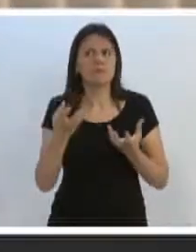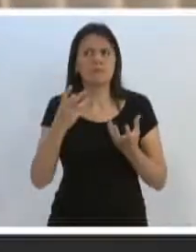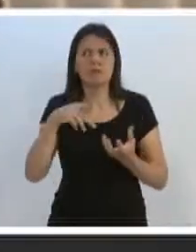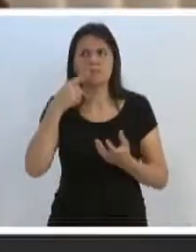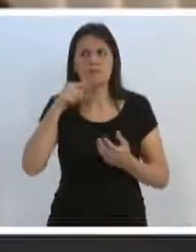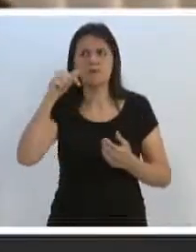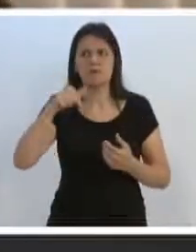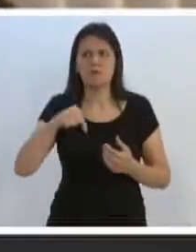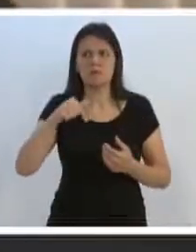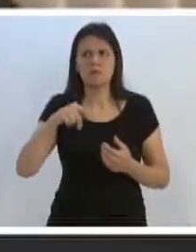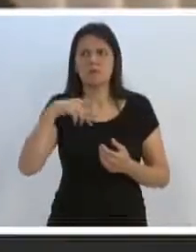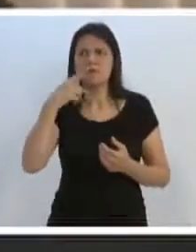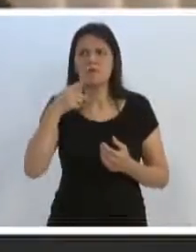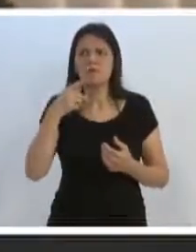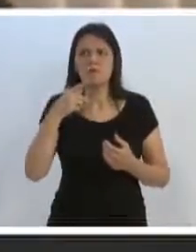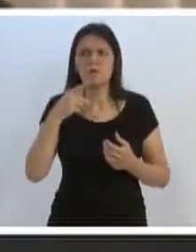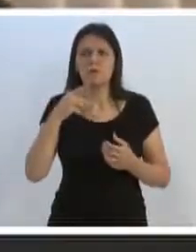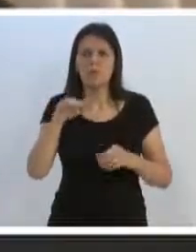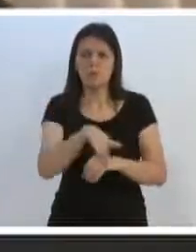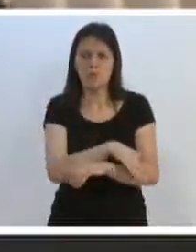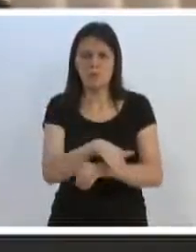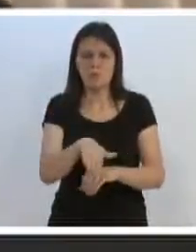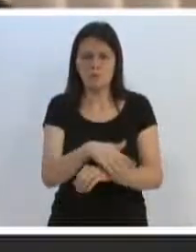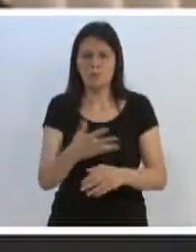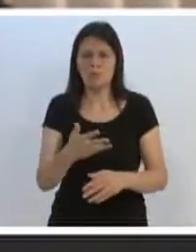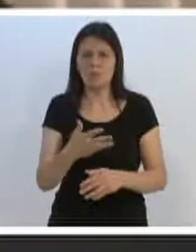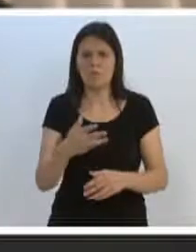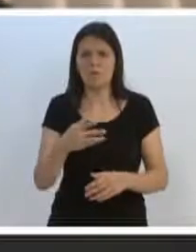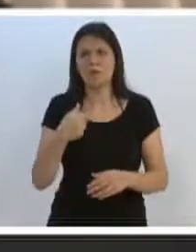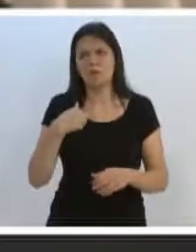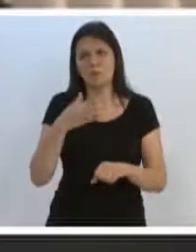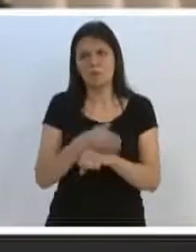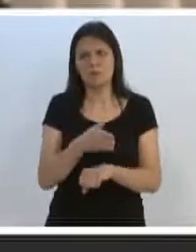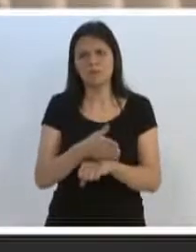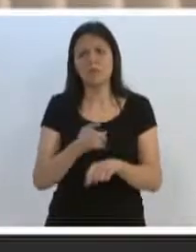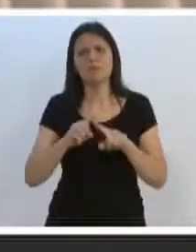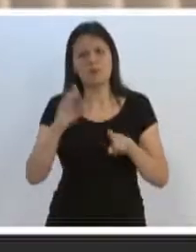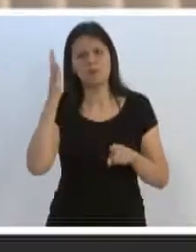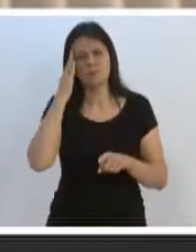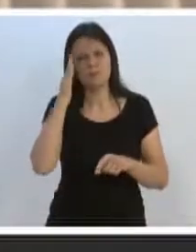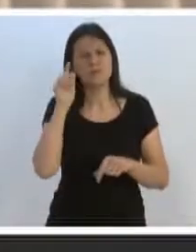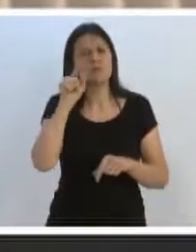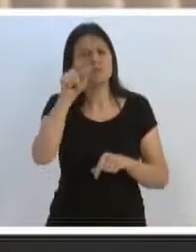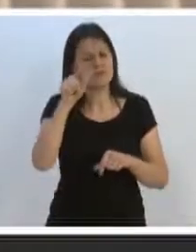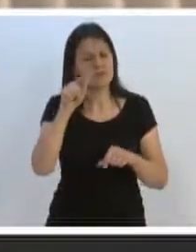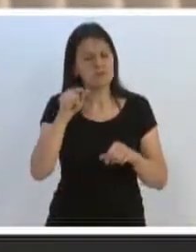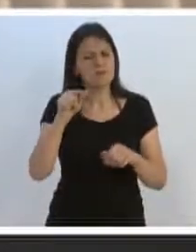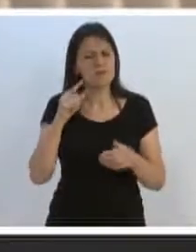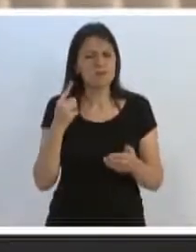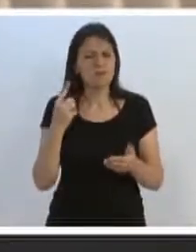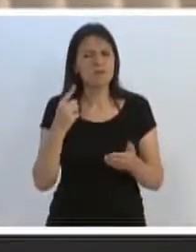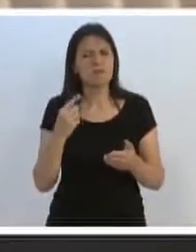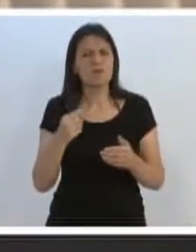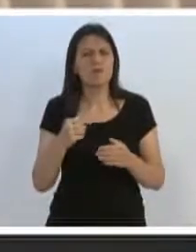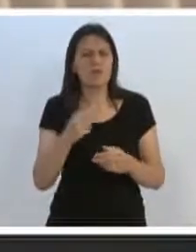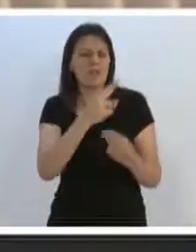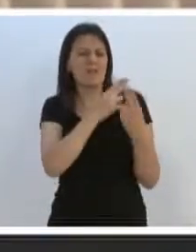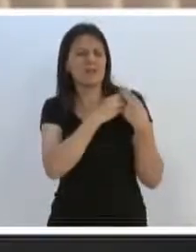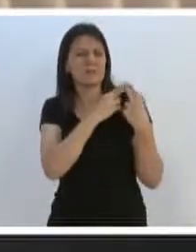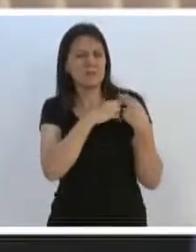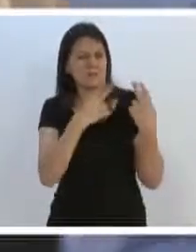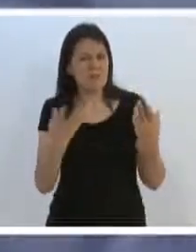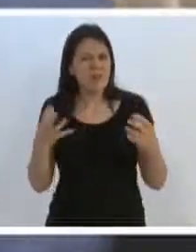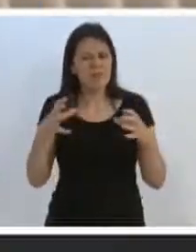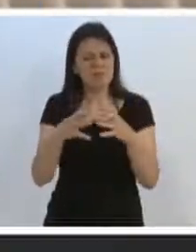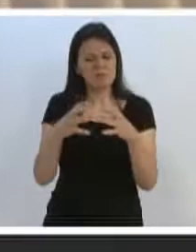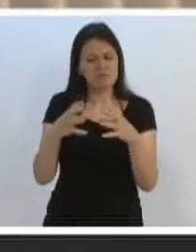jus quando o senhor falou da Teodoro Passot e disse que eu também participei, mas eu sei que foi o senhor que foi o formador lá. Eu sei que foi o senhor que formou a comissão